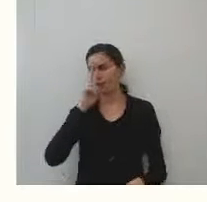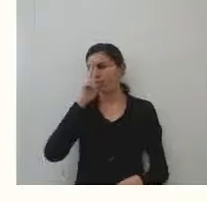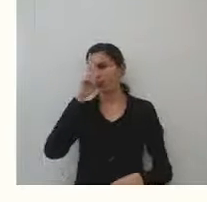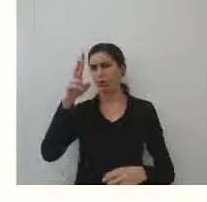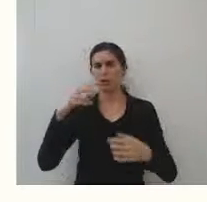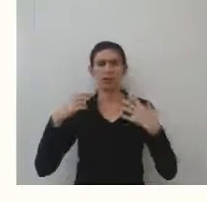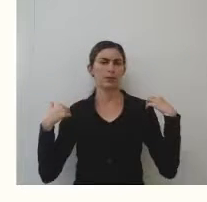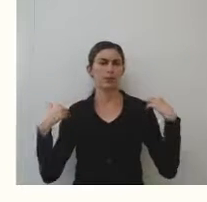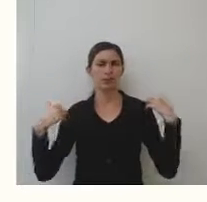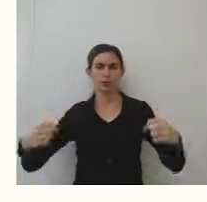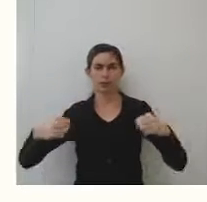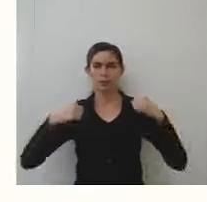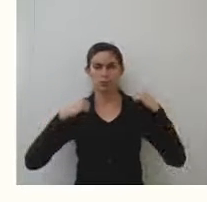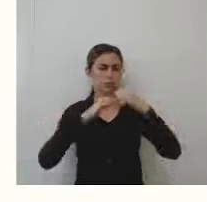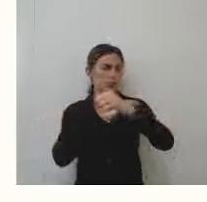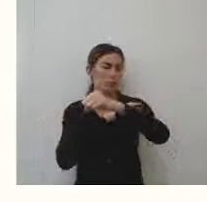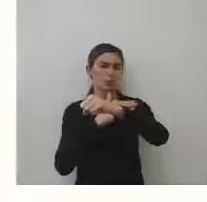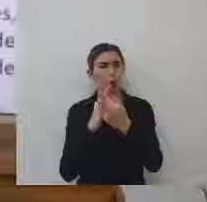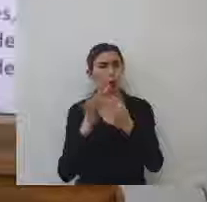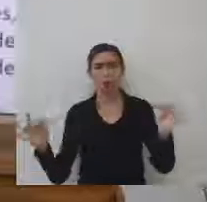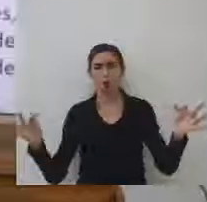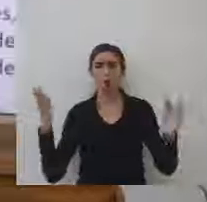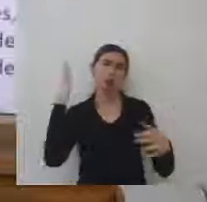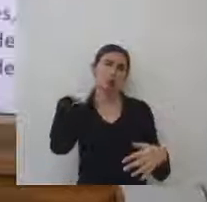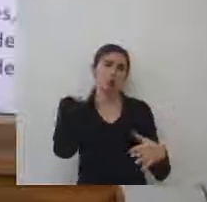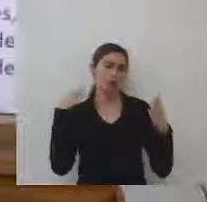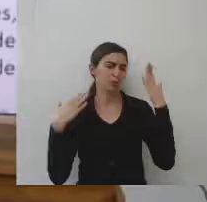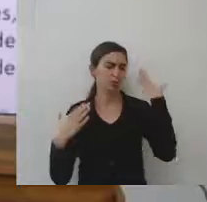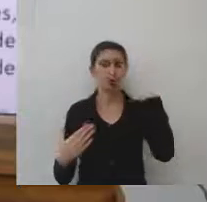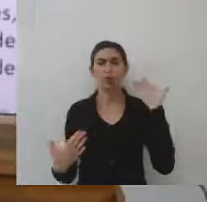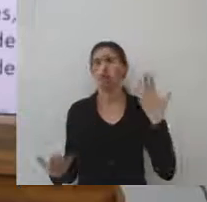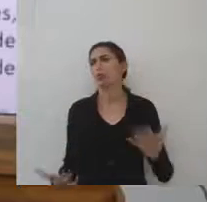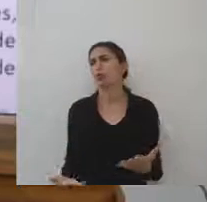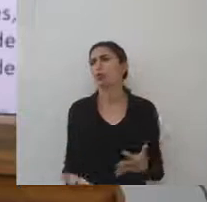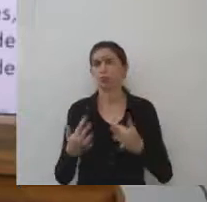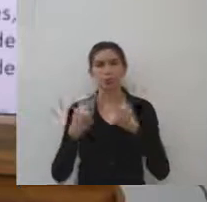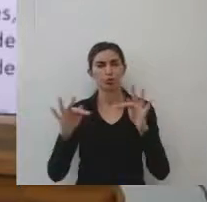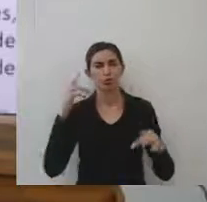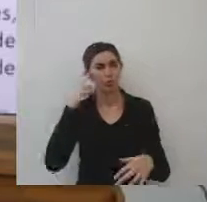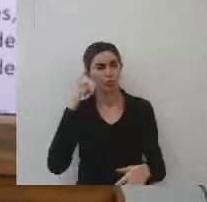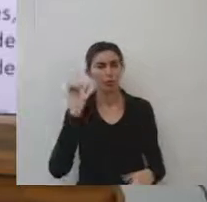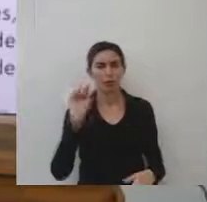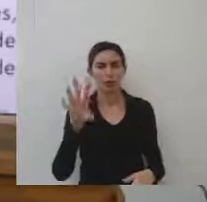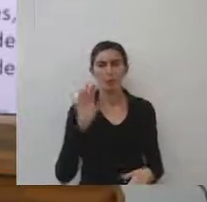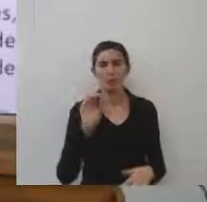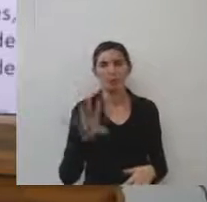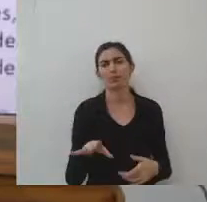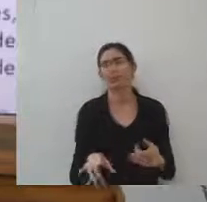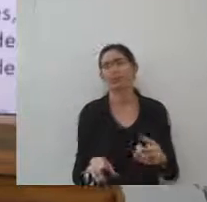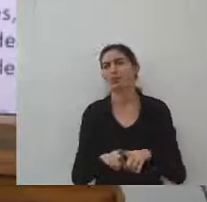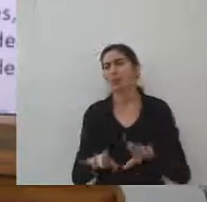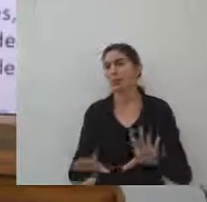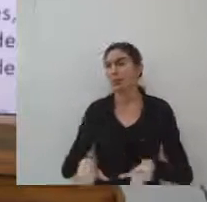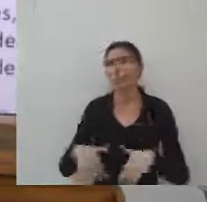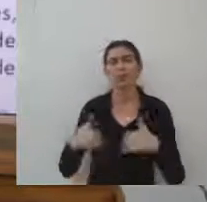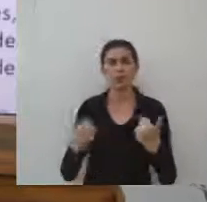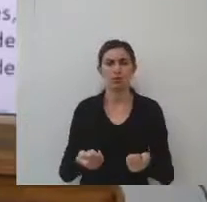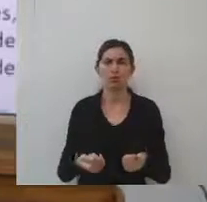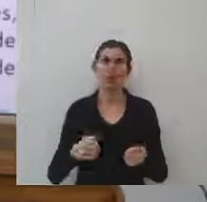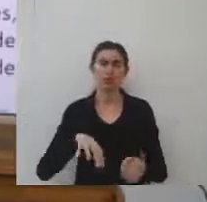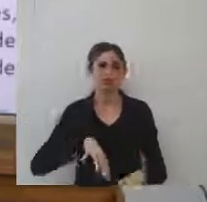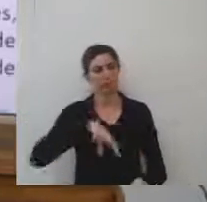os músculos. À medida que dores de cabeça, além de melhorar a